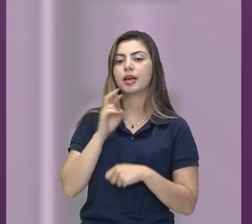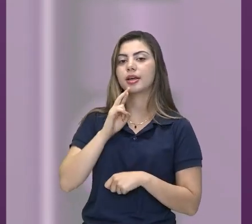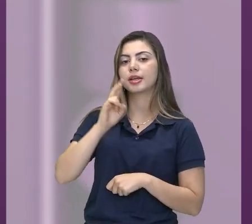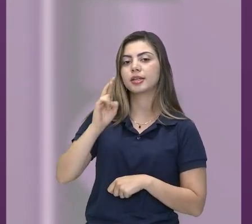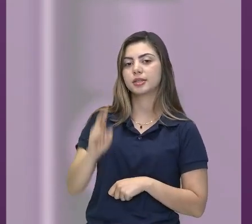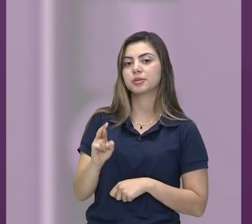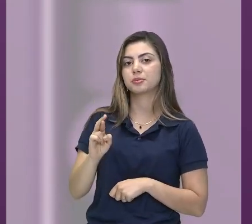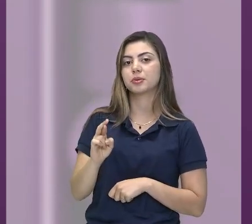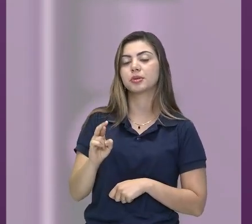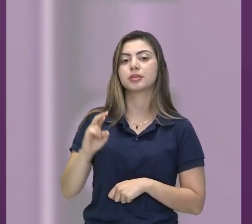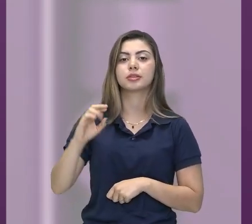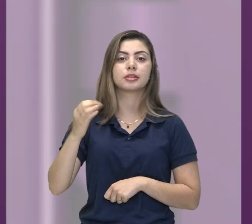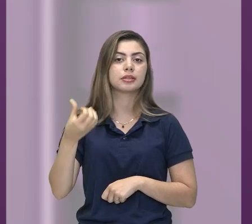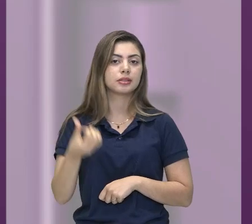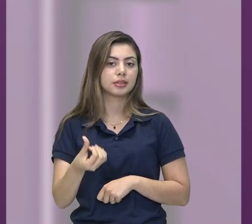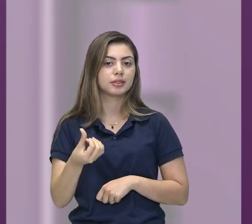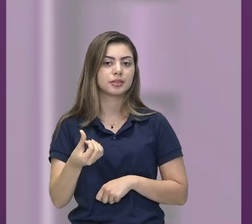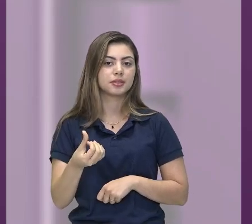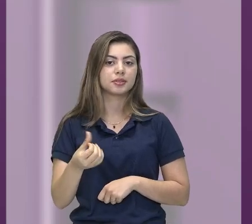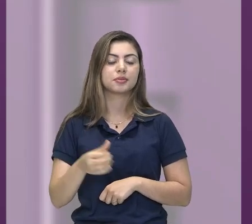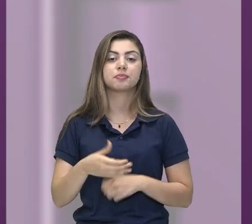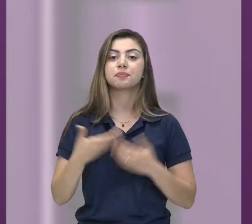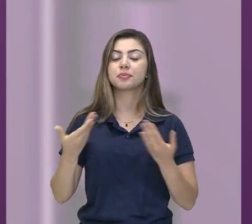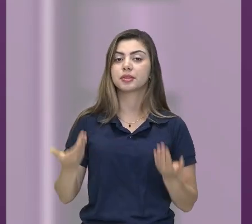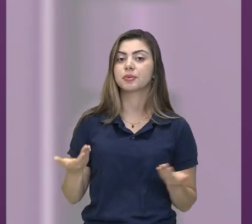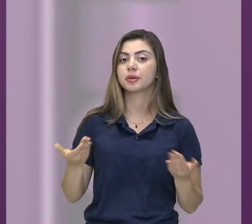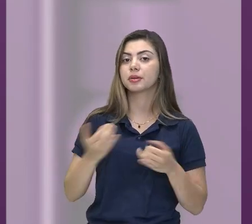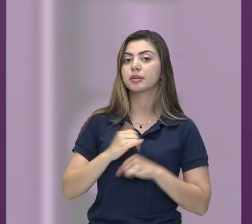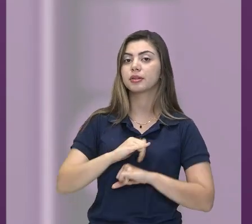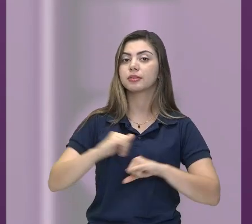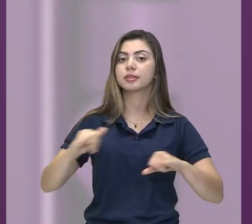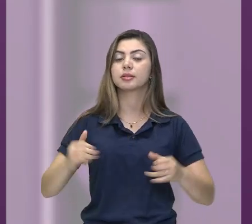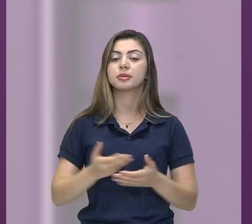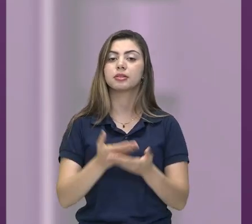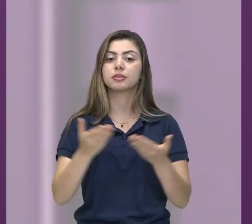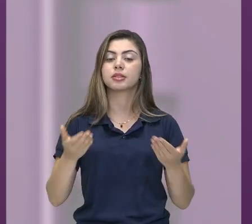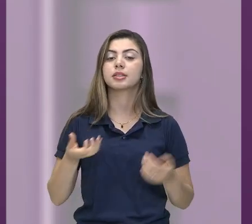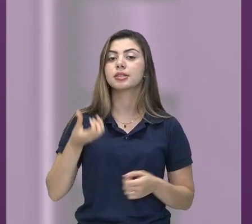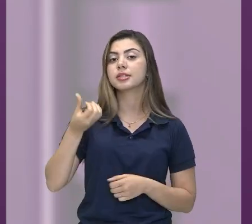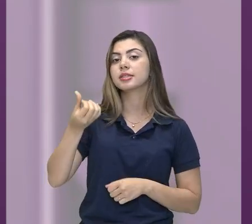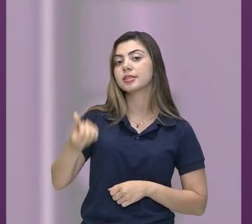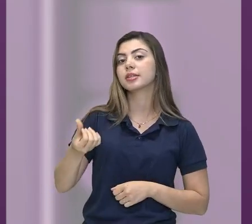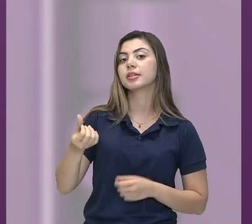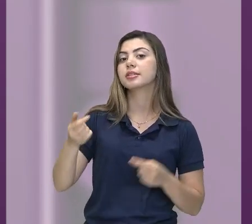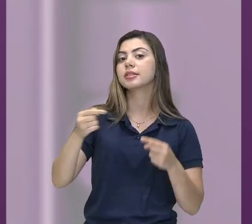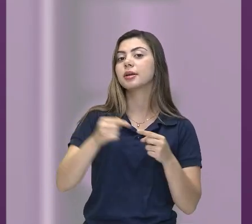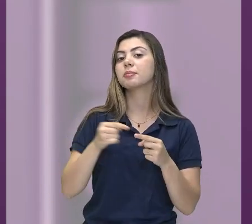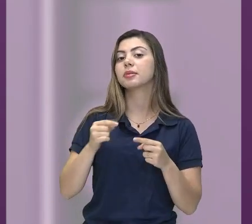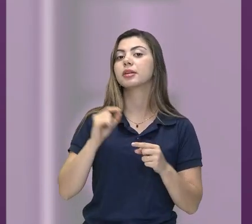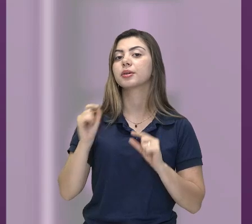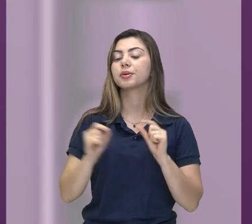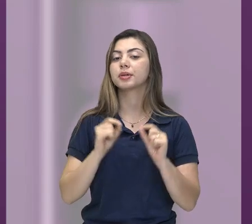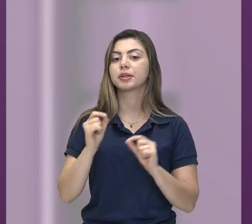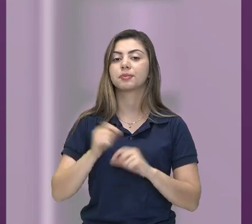c igual a 6. E eu reforço para você que 6 significa